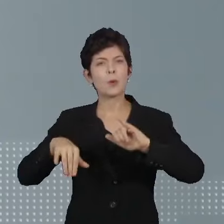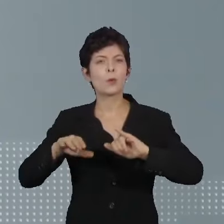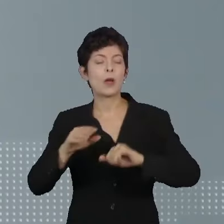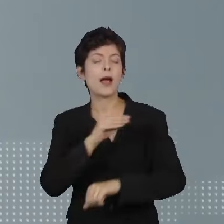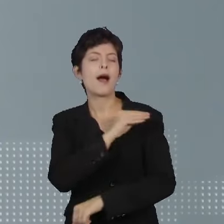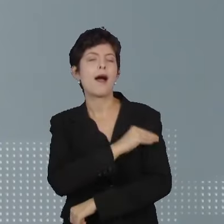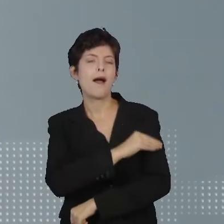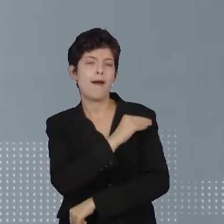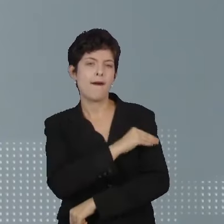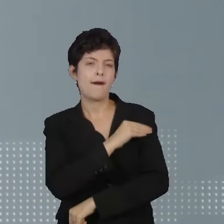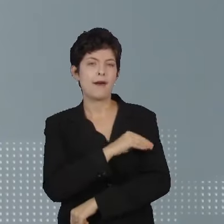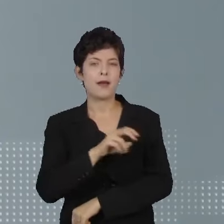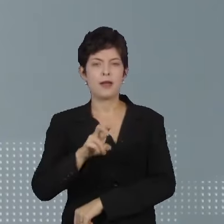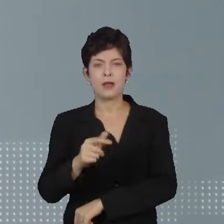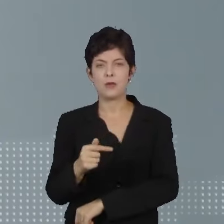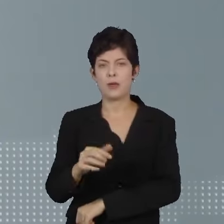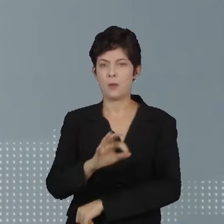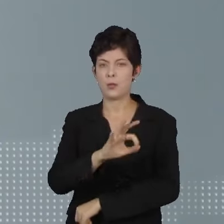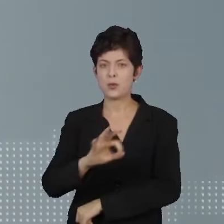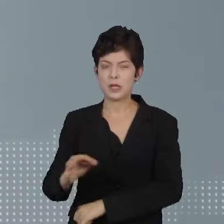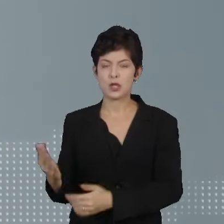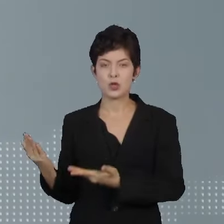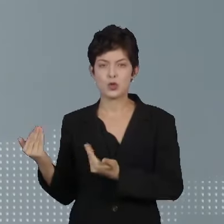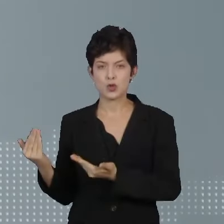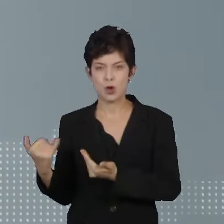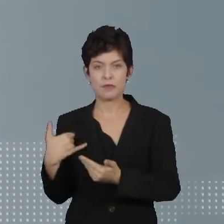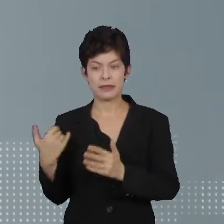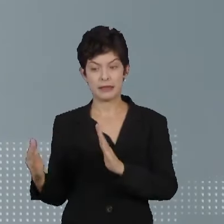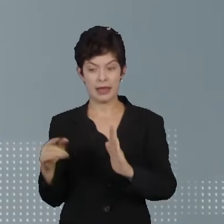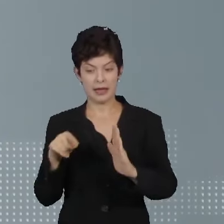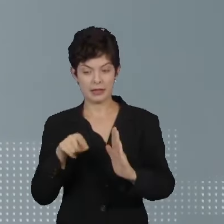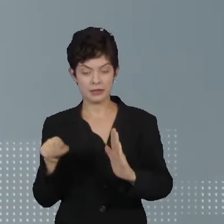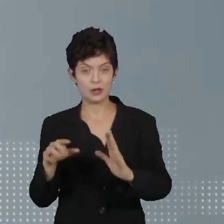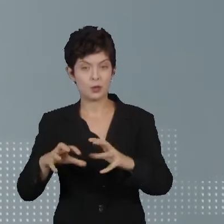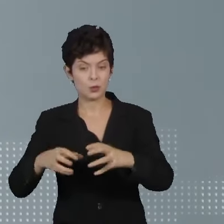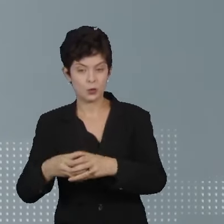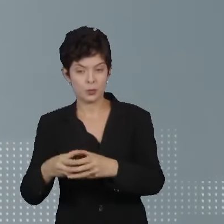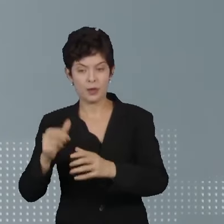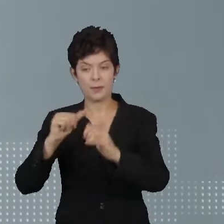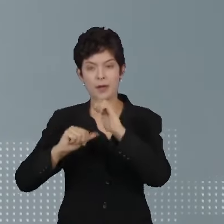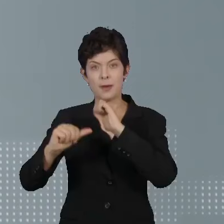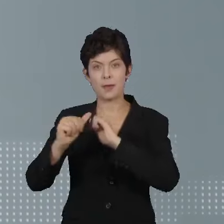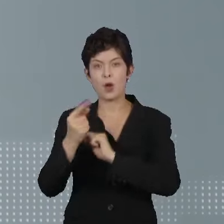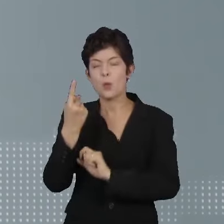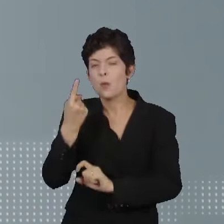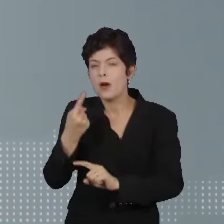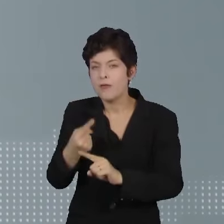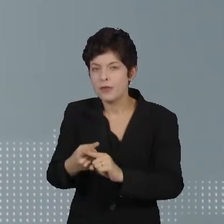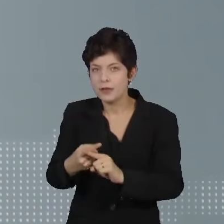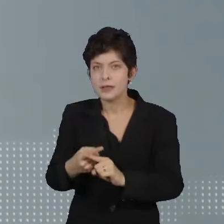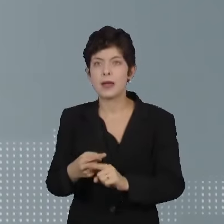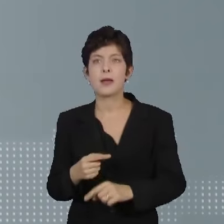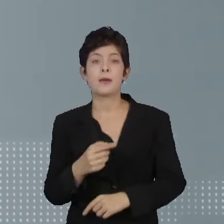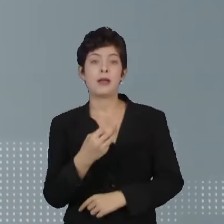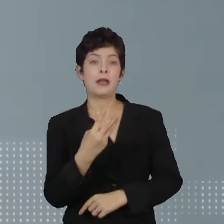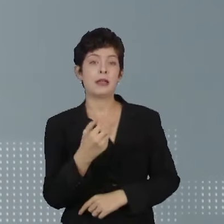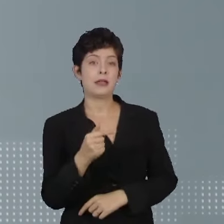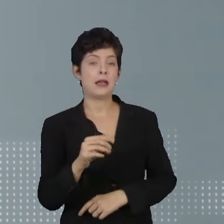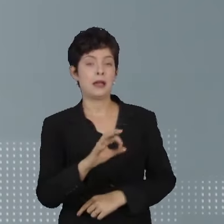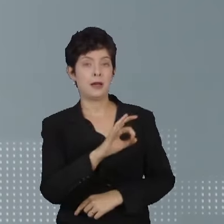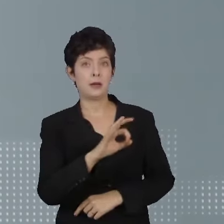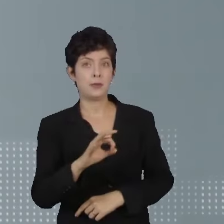álcool 57% dos jovens nessa faixa etária beberam pelo menos uma vez cerca de